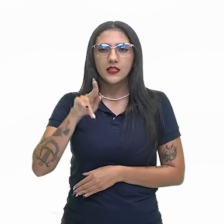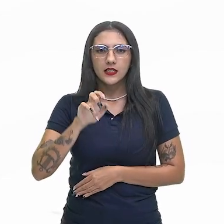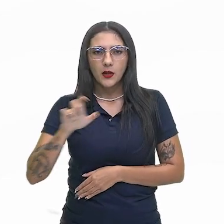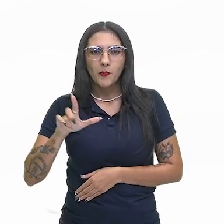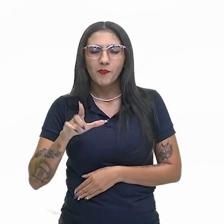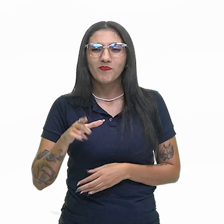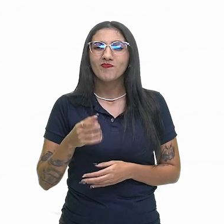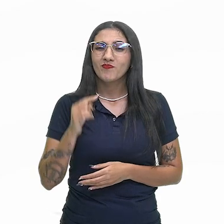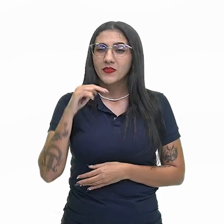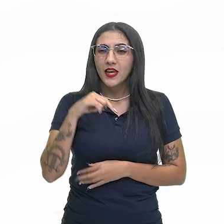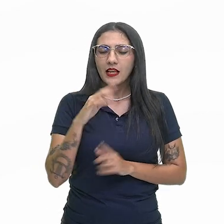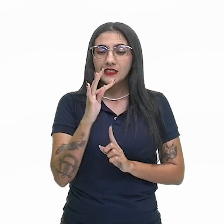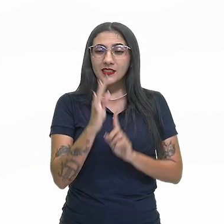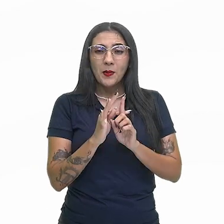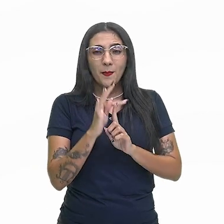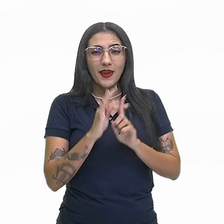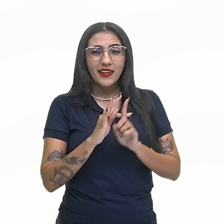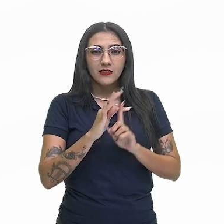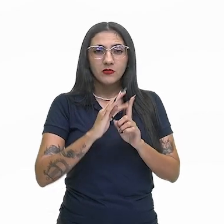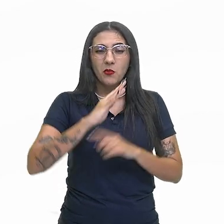são muito elevadas, de